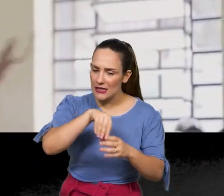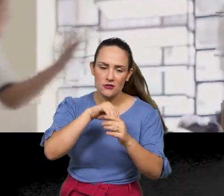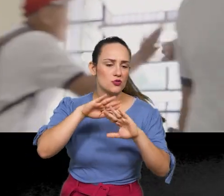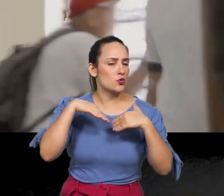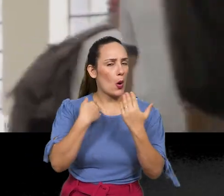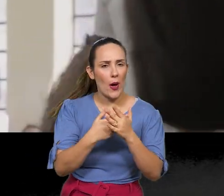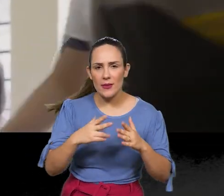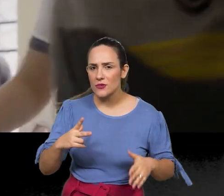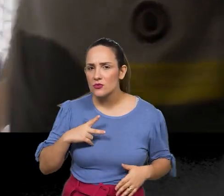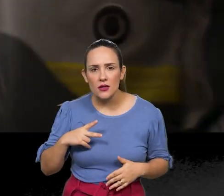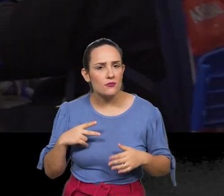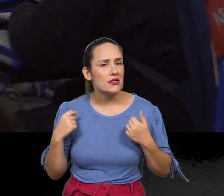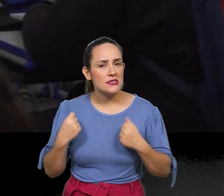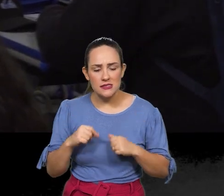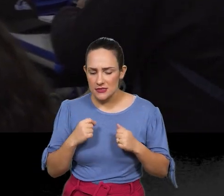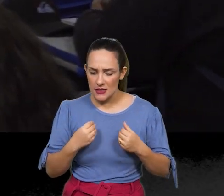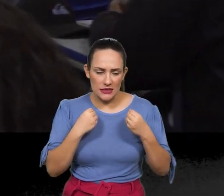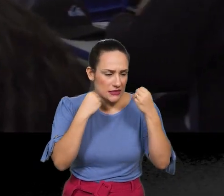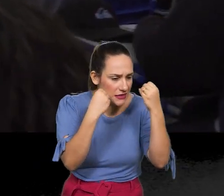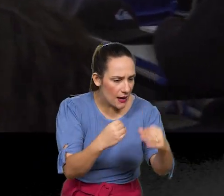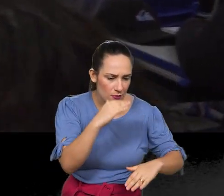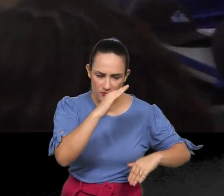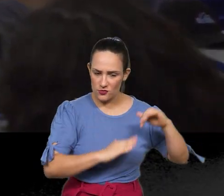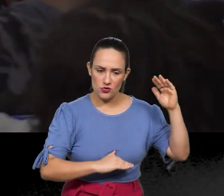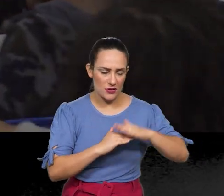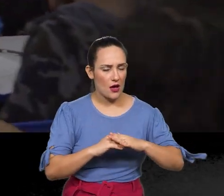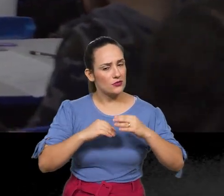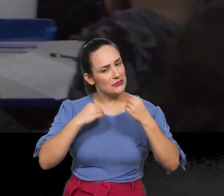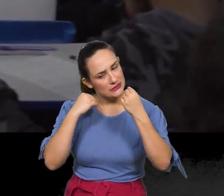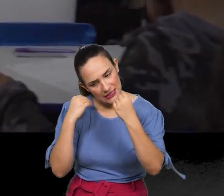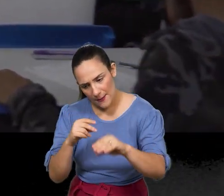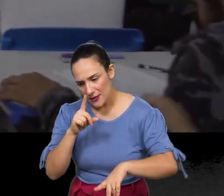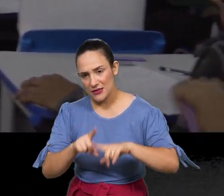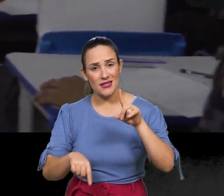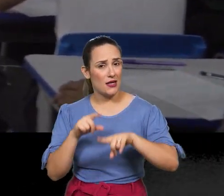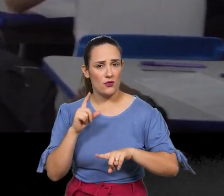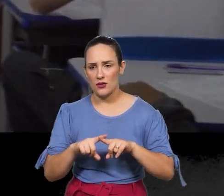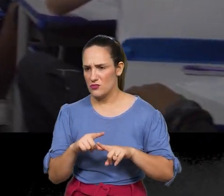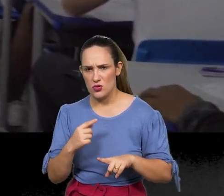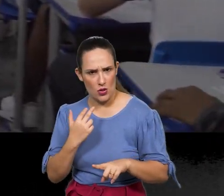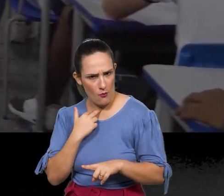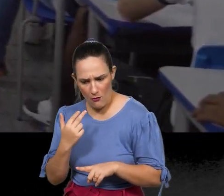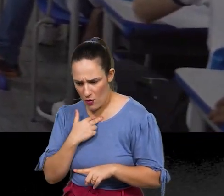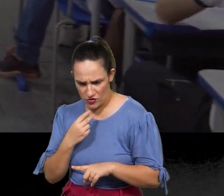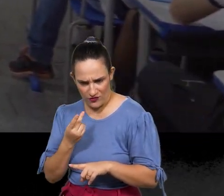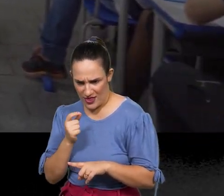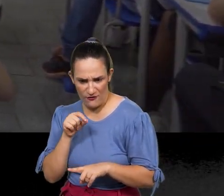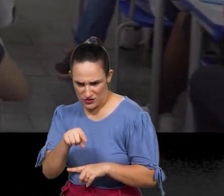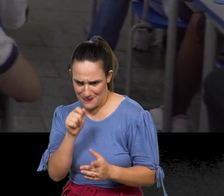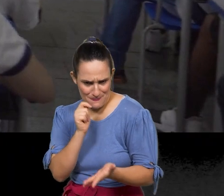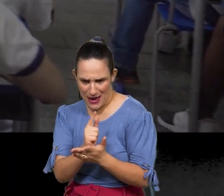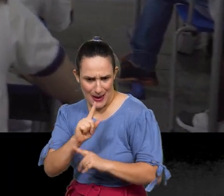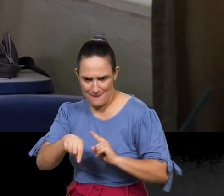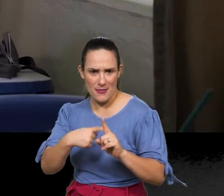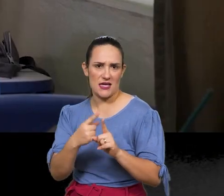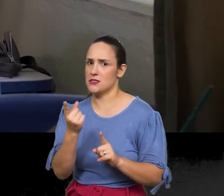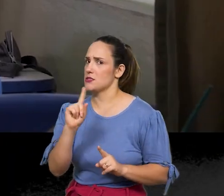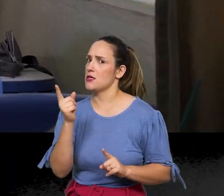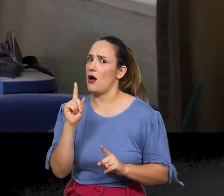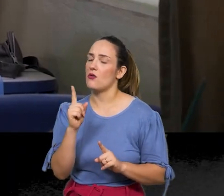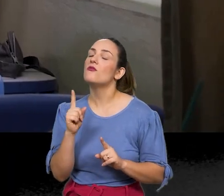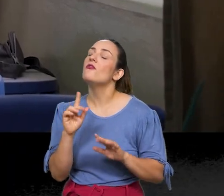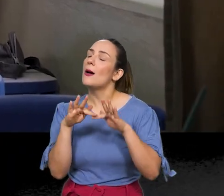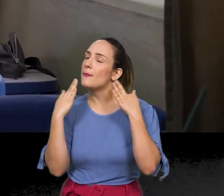apoio, ela tem que fornecer esse material sem cobrar nenhuma taxa. Então, são questões que as famílias têm que estar muito